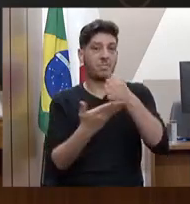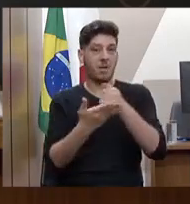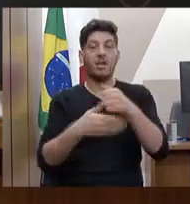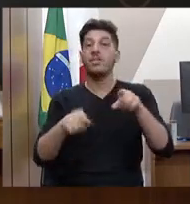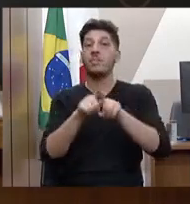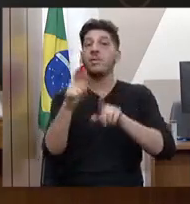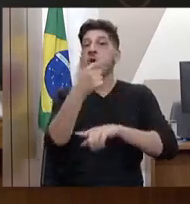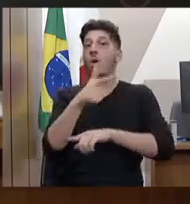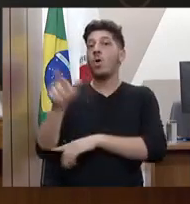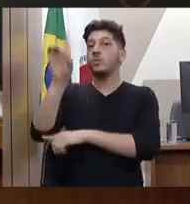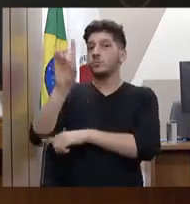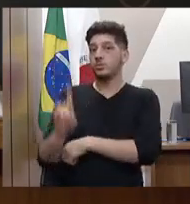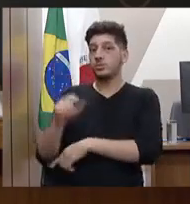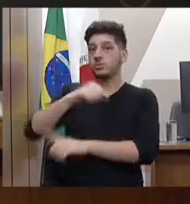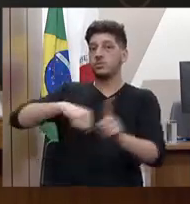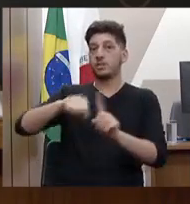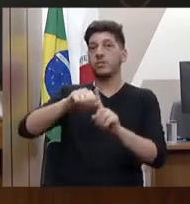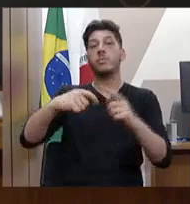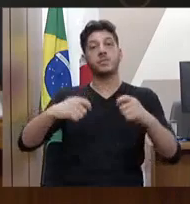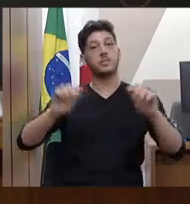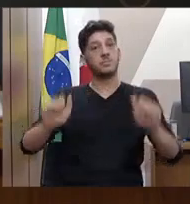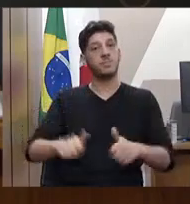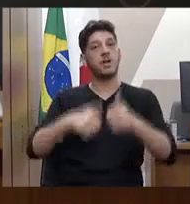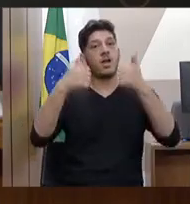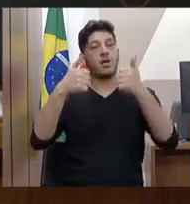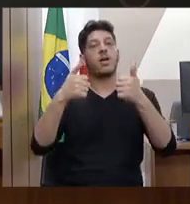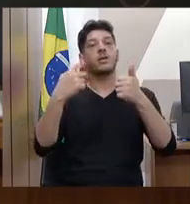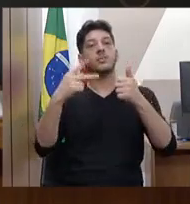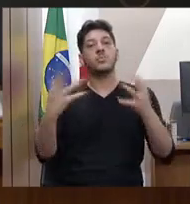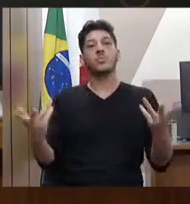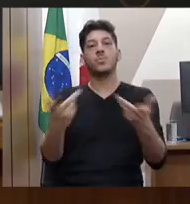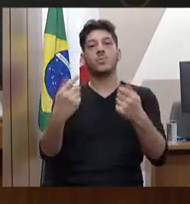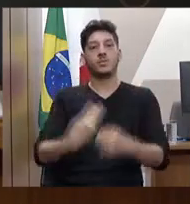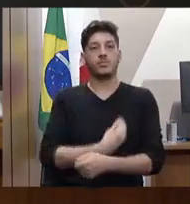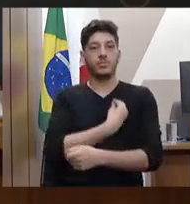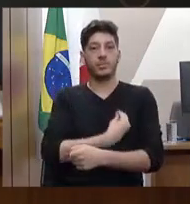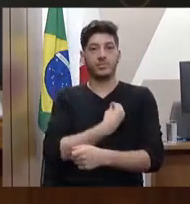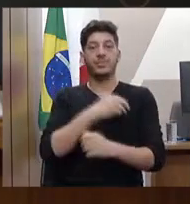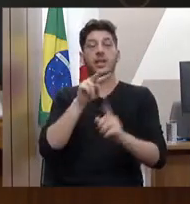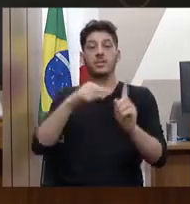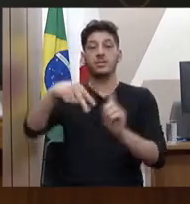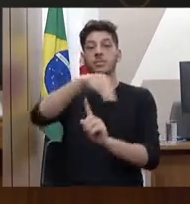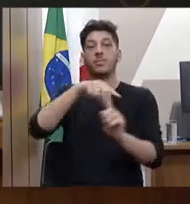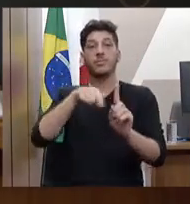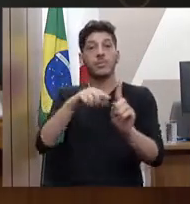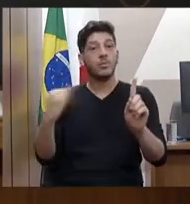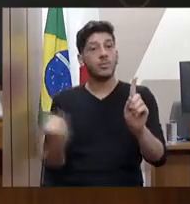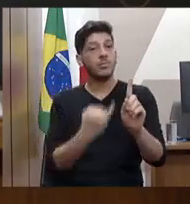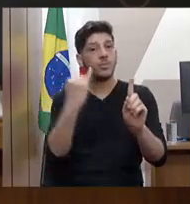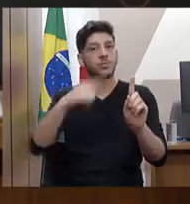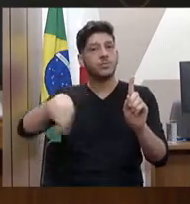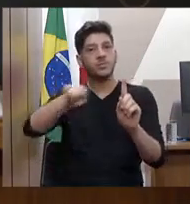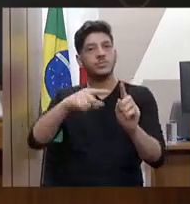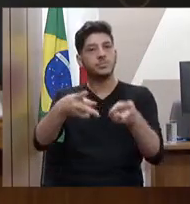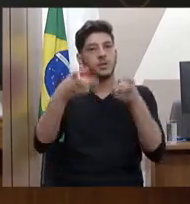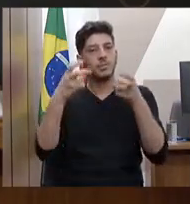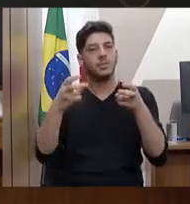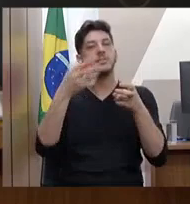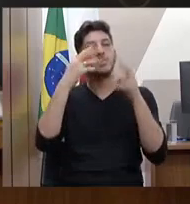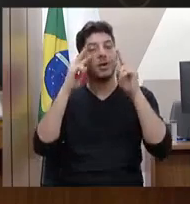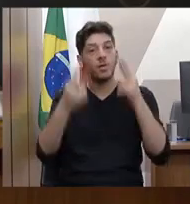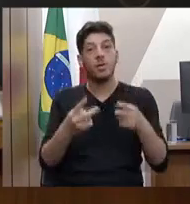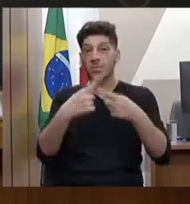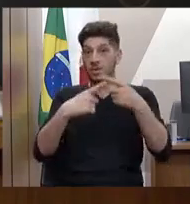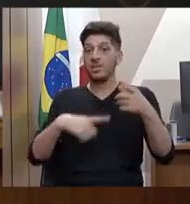outros direitos que dizem a melhoria da sua condição de vida essa perspectiva é sempre muito importante ver porque ela vem dentro de